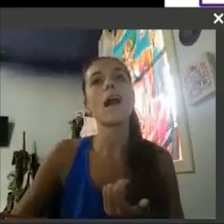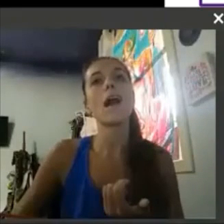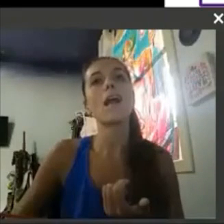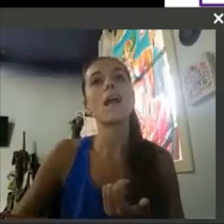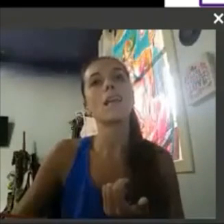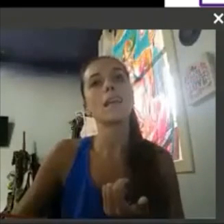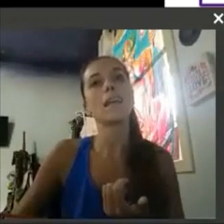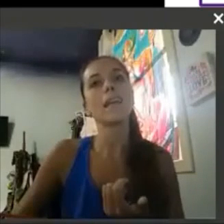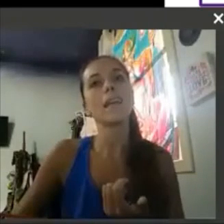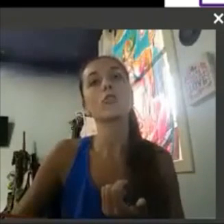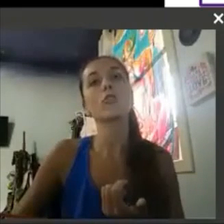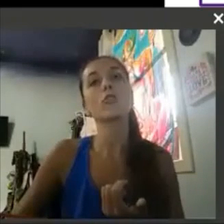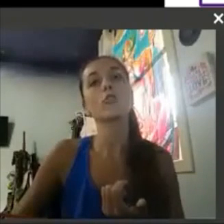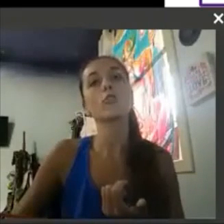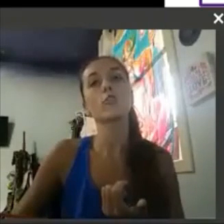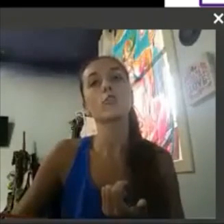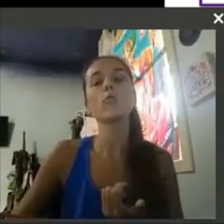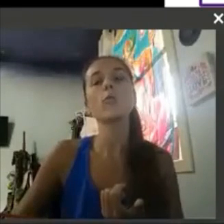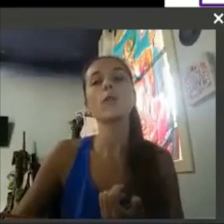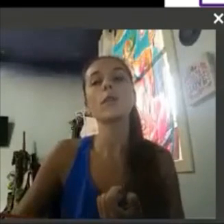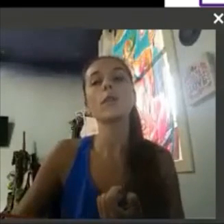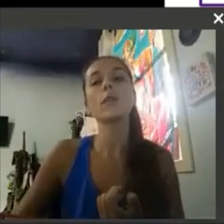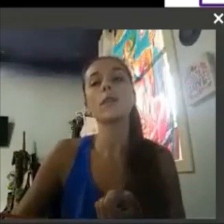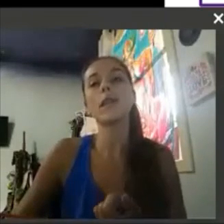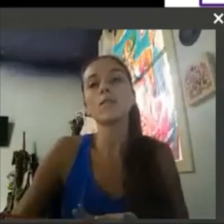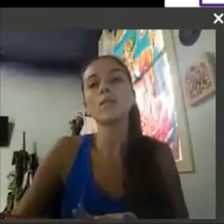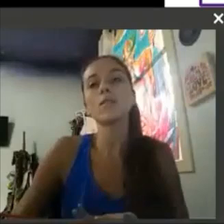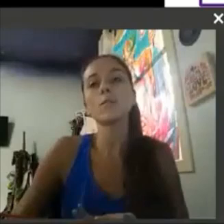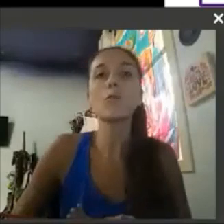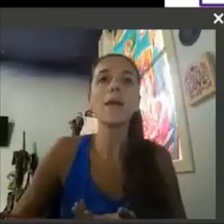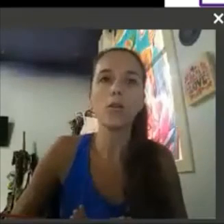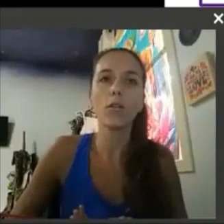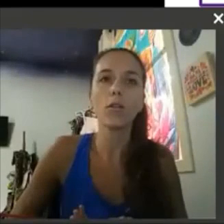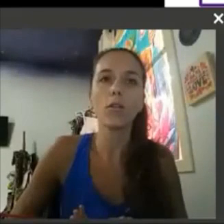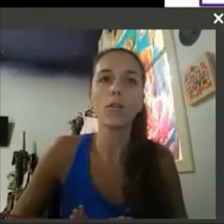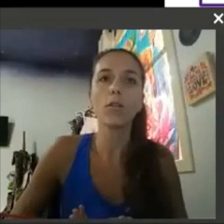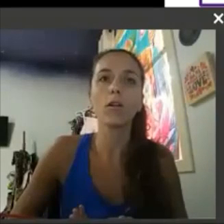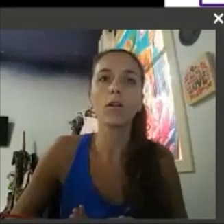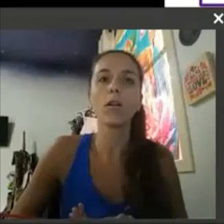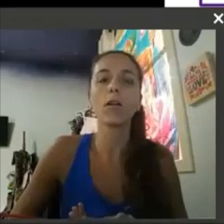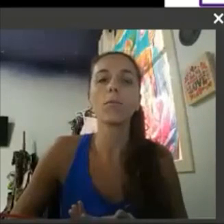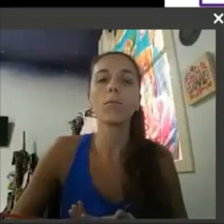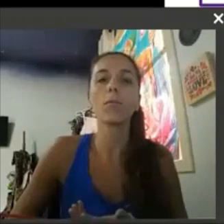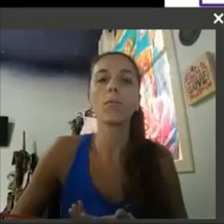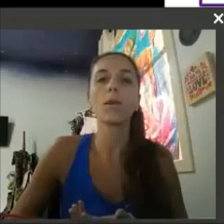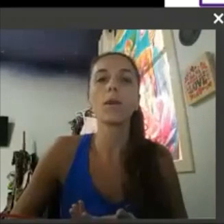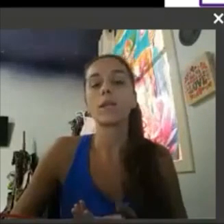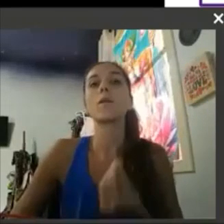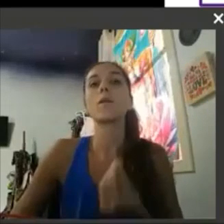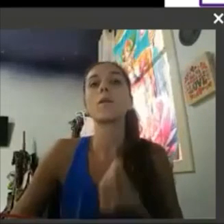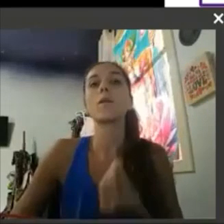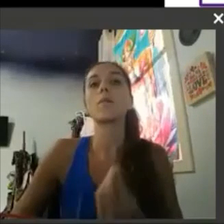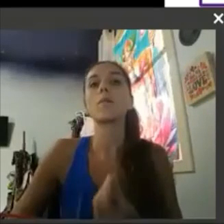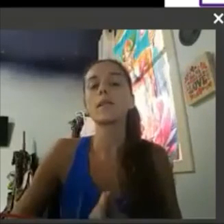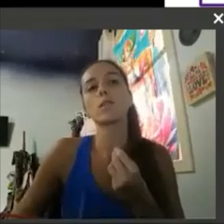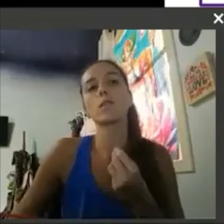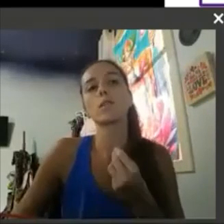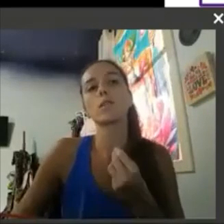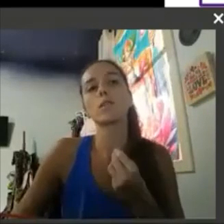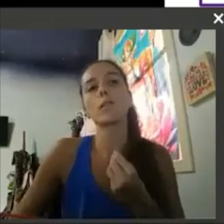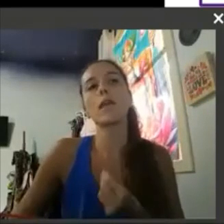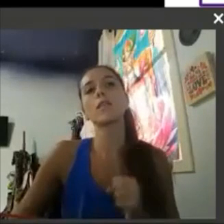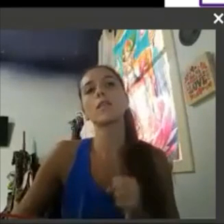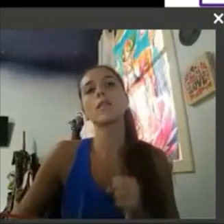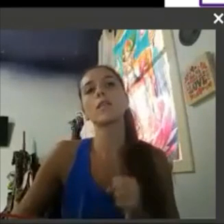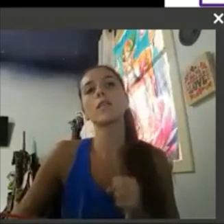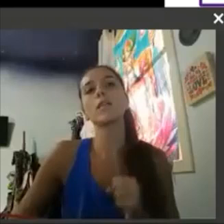amido, porque o amido ele é uma fonte de glicose, mas primeiro tem que ter essa quebra aqui, ó, pela água. Então é um processo que demora mais. Você pode até